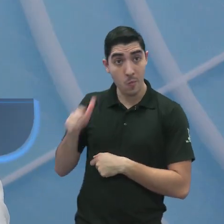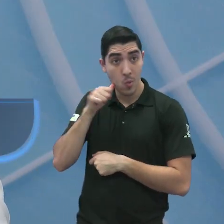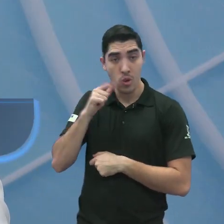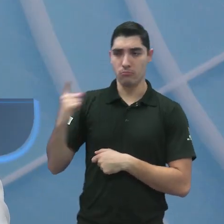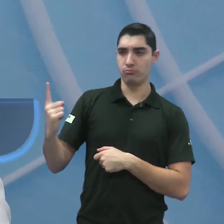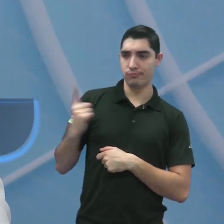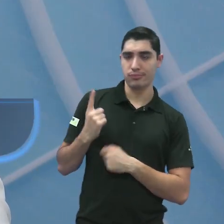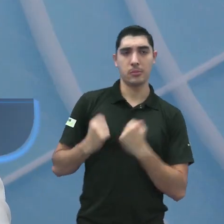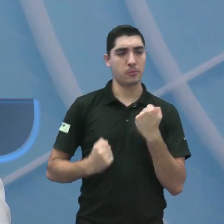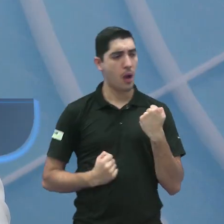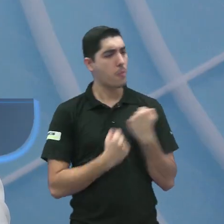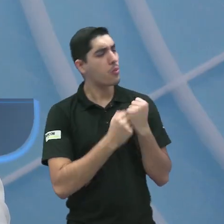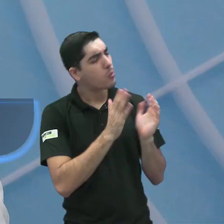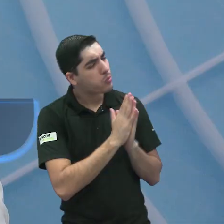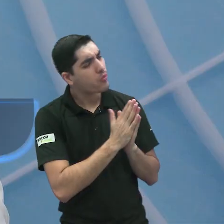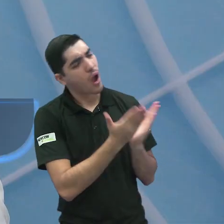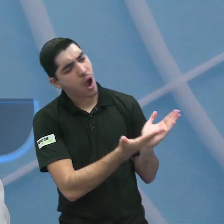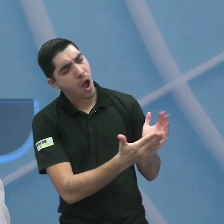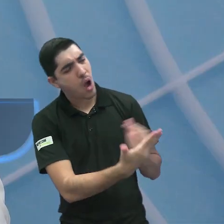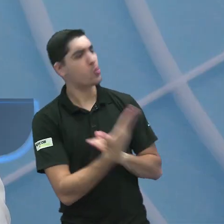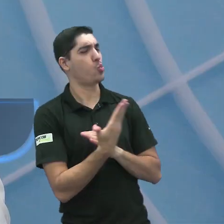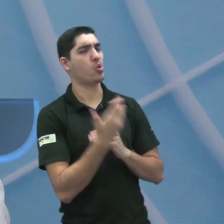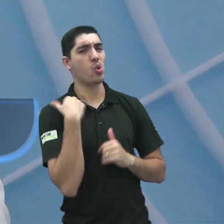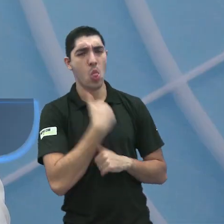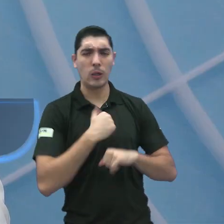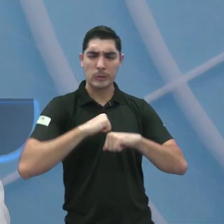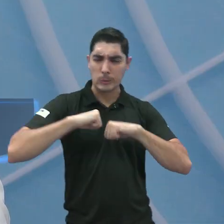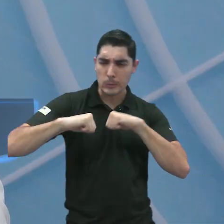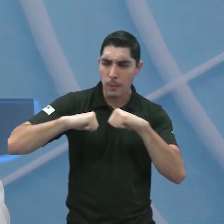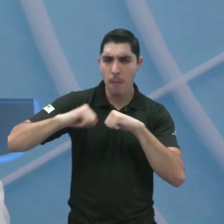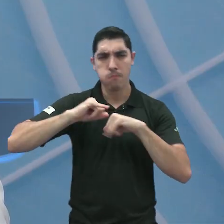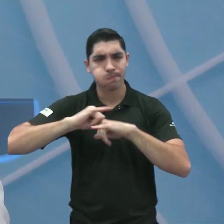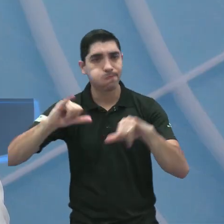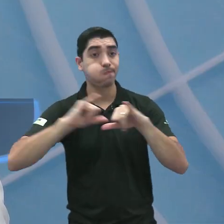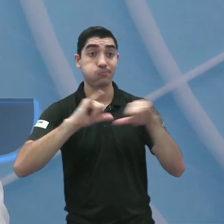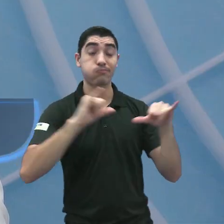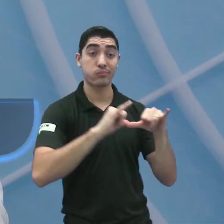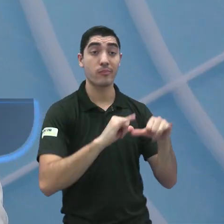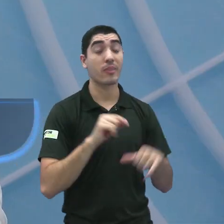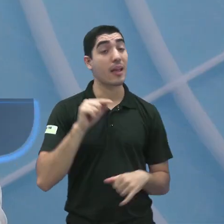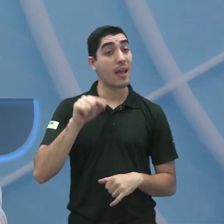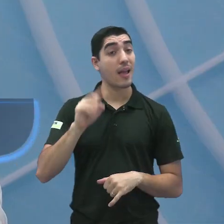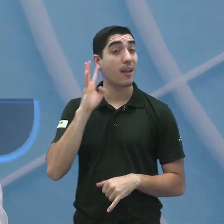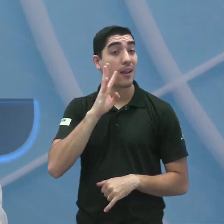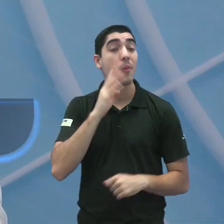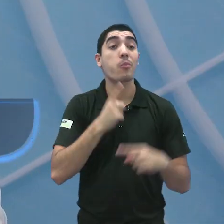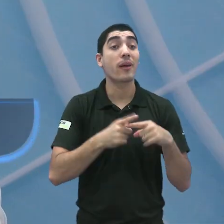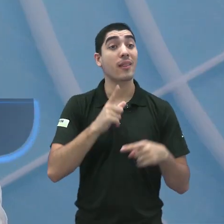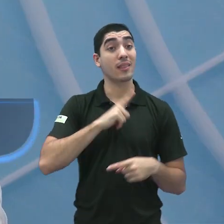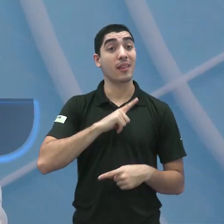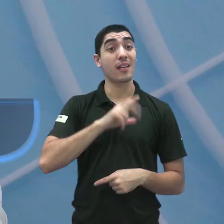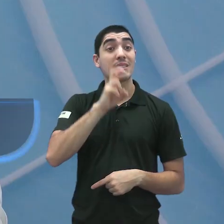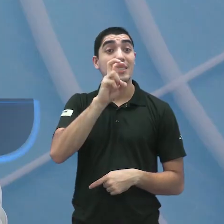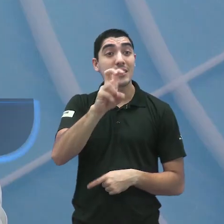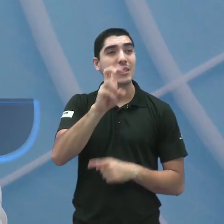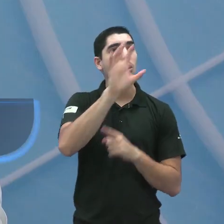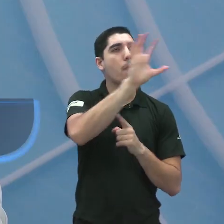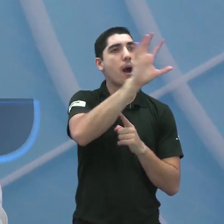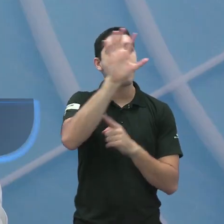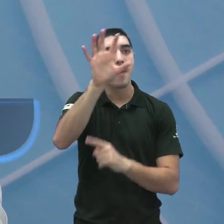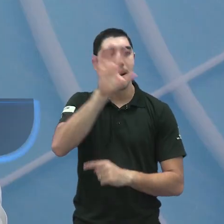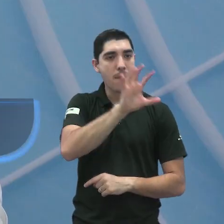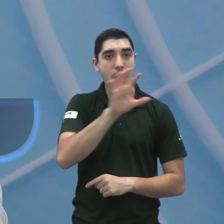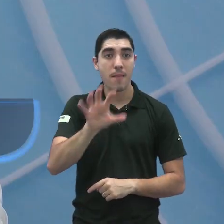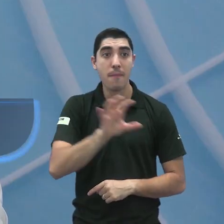para fazer essa divulgação. E uma coisa bem interessante do Mulheres Inovadoras é que eles dividiram em 5 regiões. Então, a